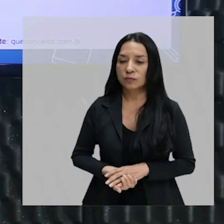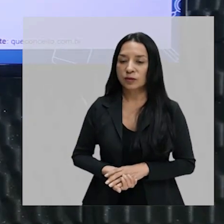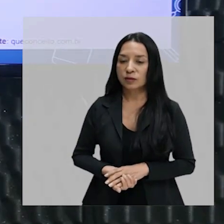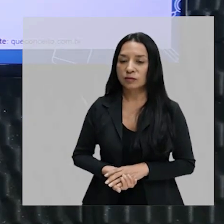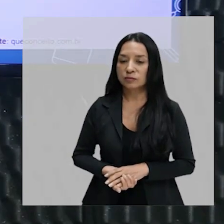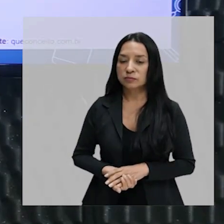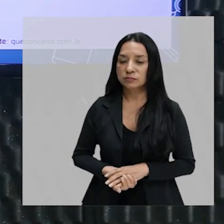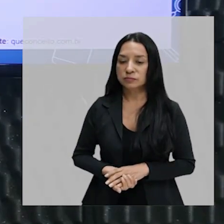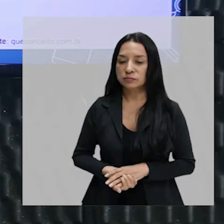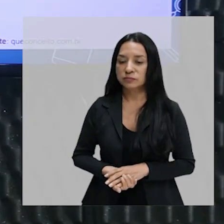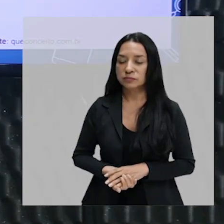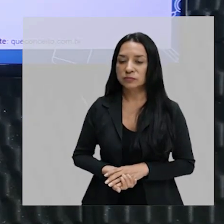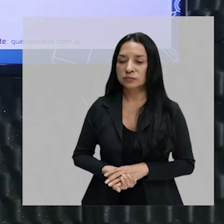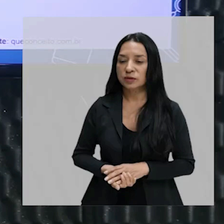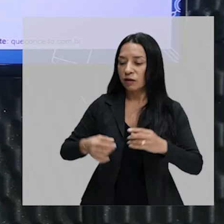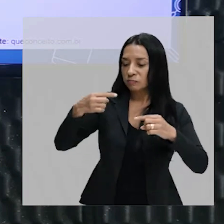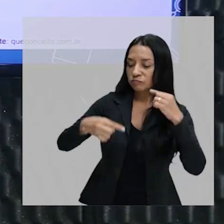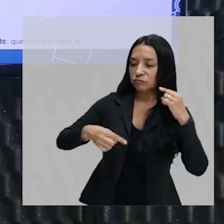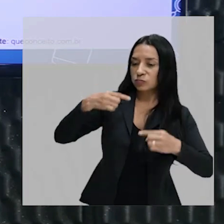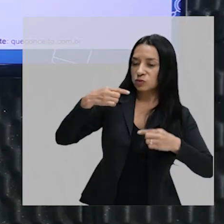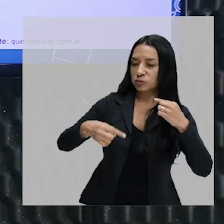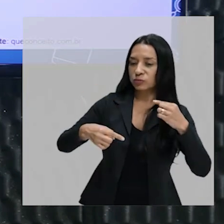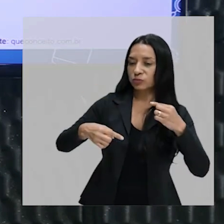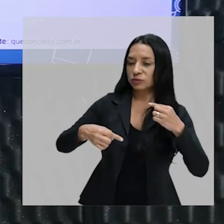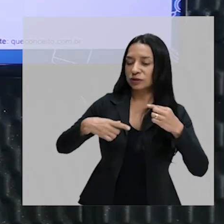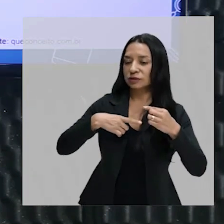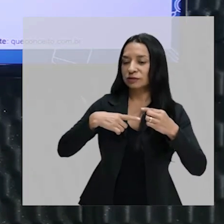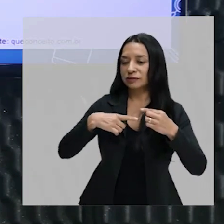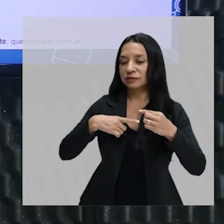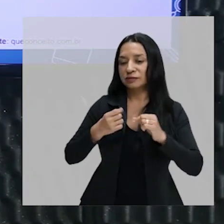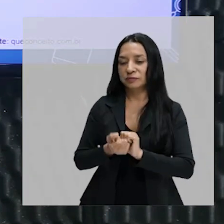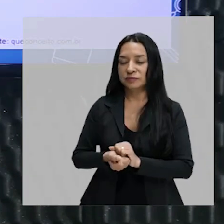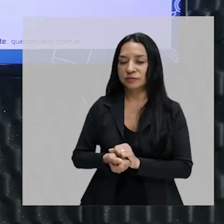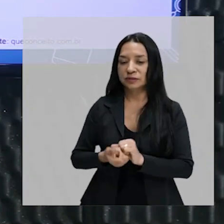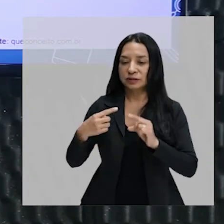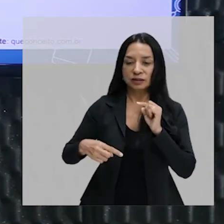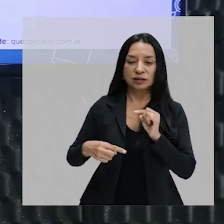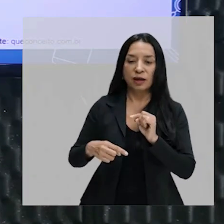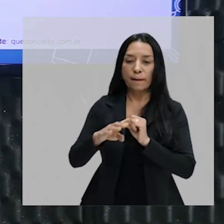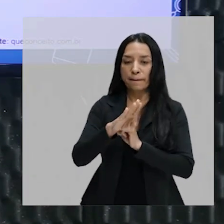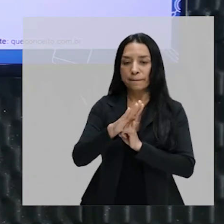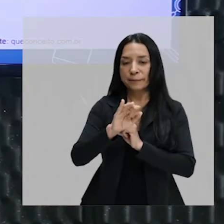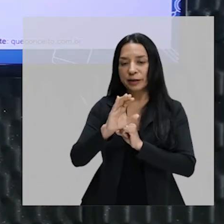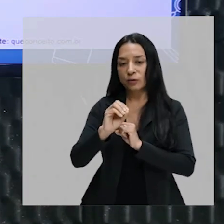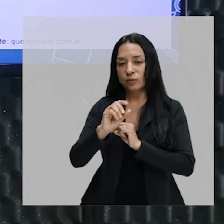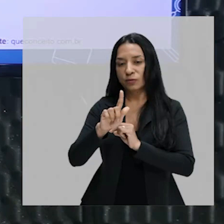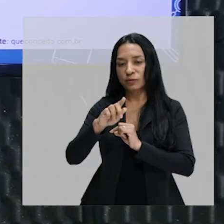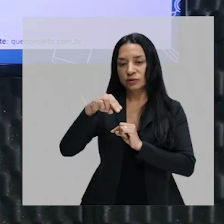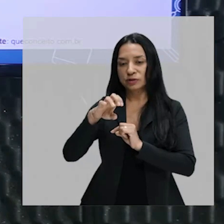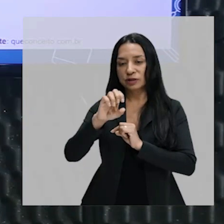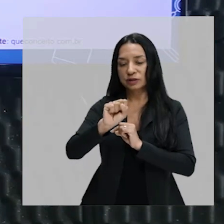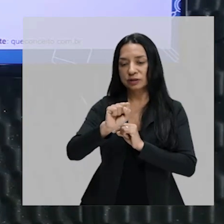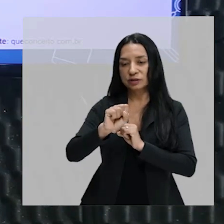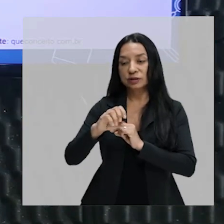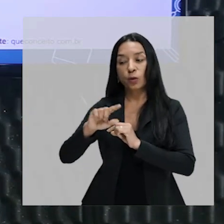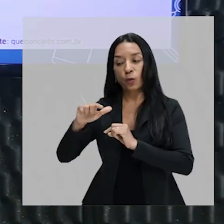essa essa disputa que existia entre biogênese e abiogênese o primeiro cara que eu quero mencionar